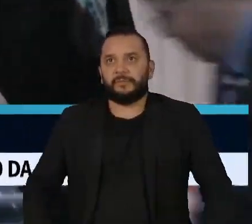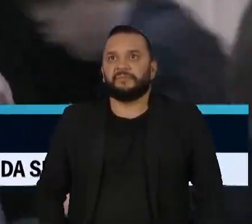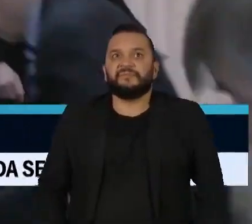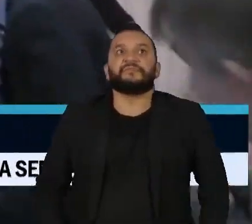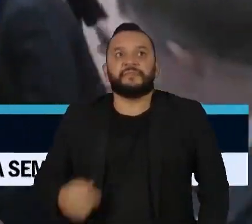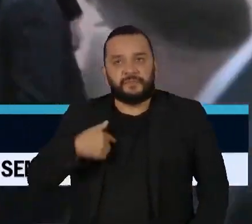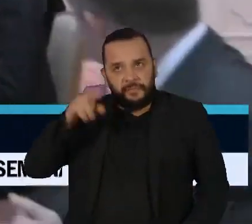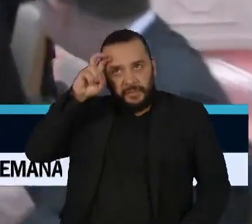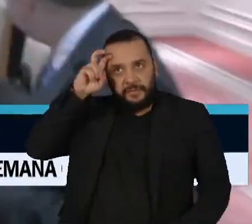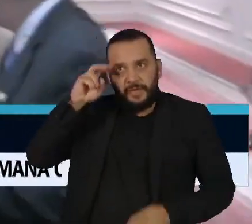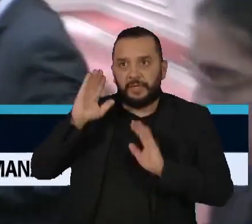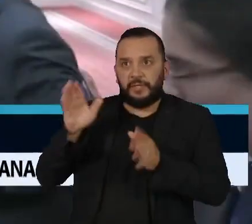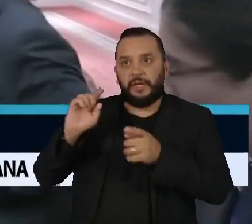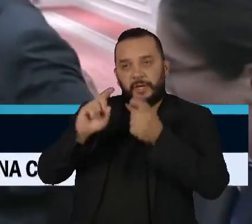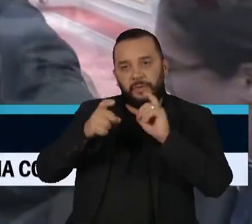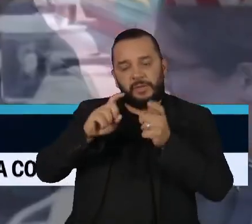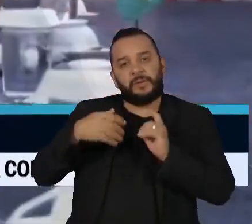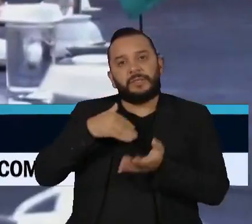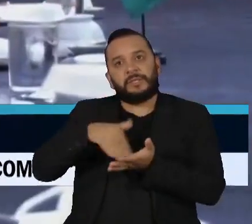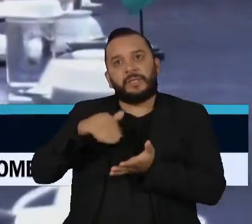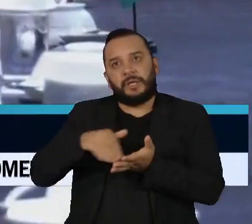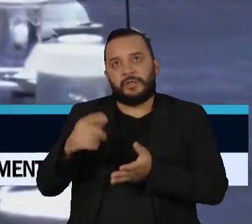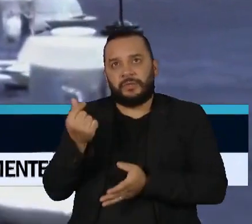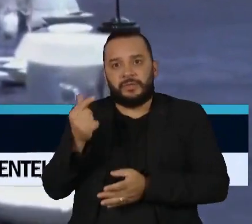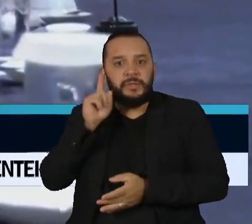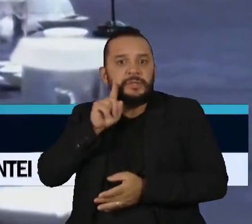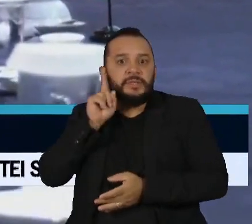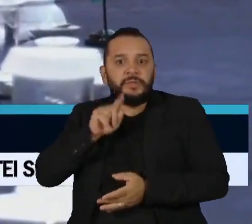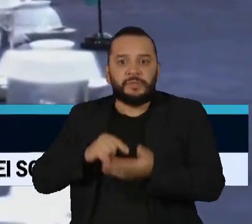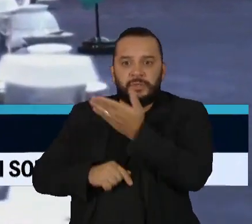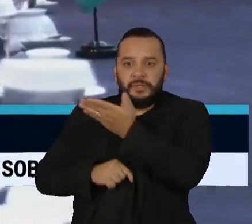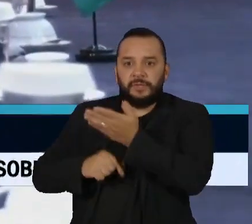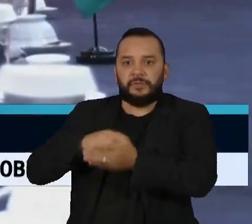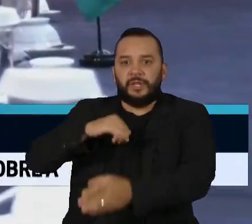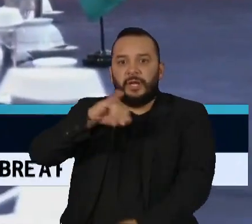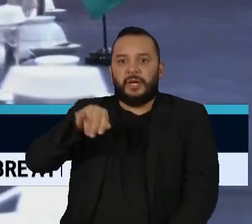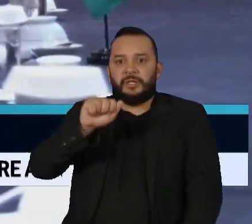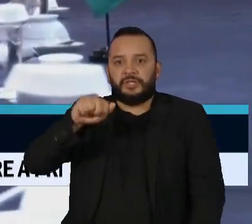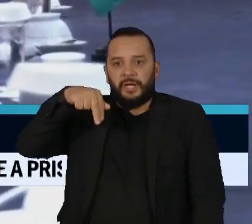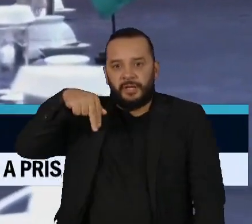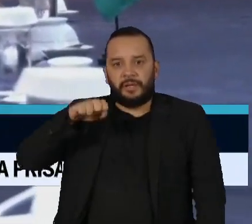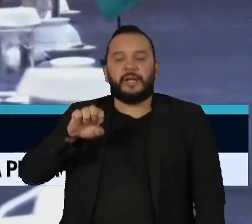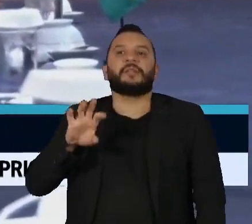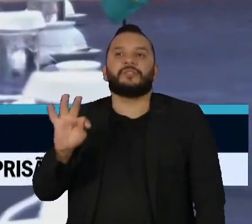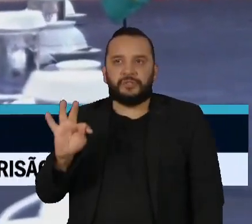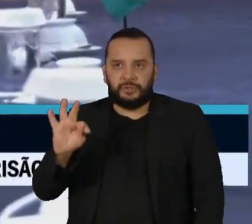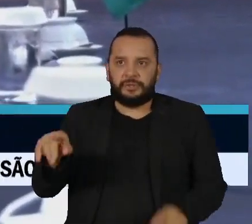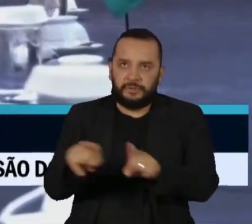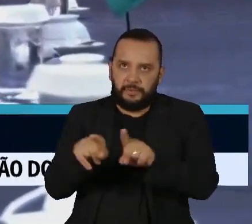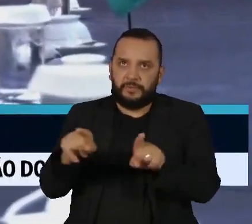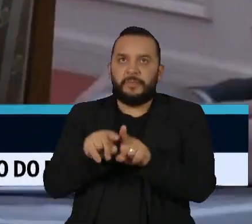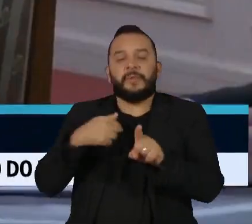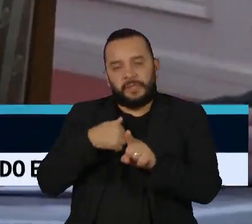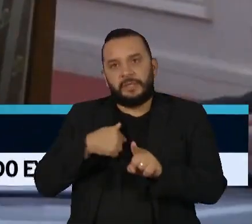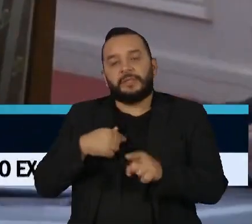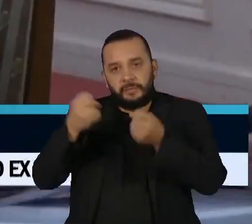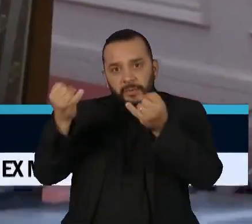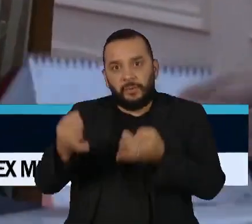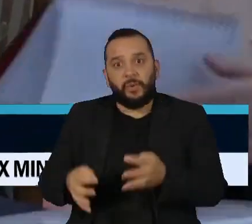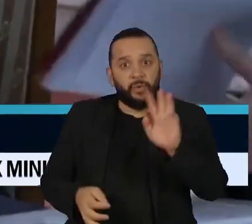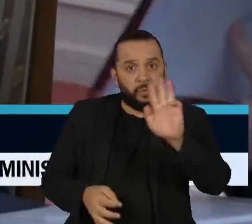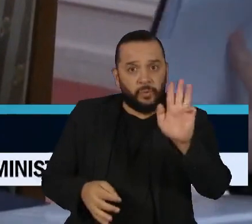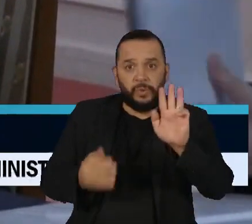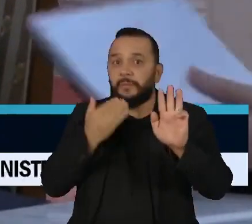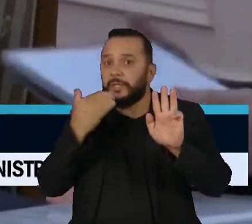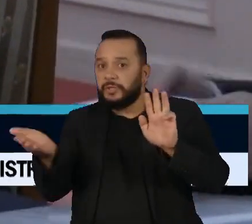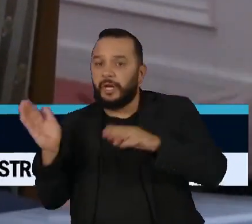secretária do Tesouro norte-americano, Janet Yellen. Na reunião, ele antecipou que o presidente Lula vai pedir ajuda para a Argentina durante a